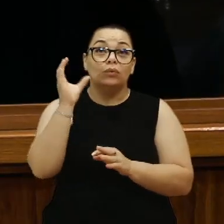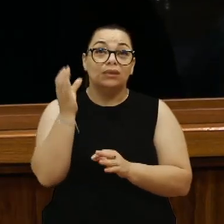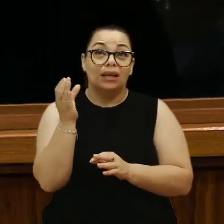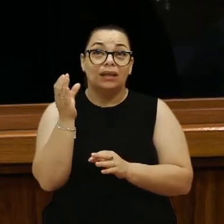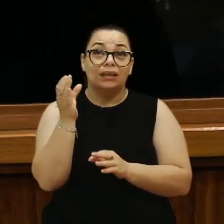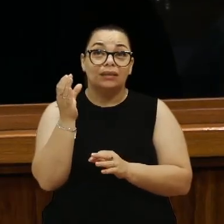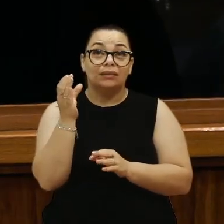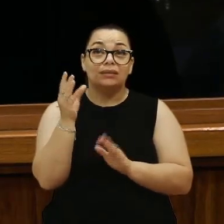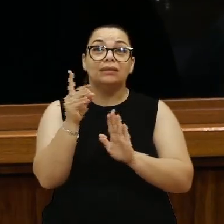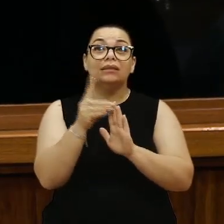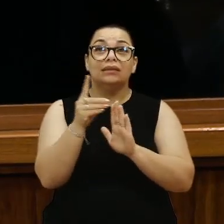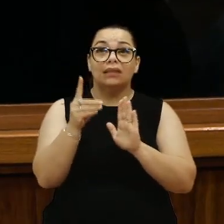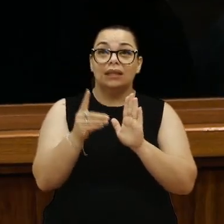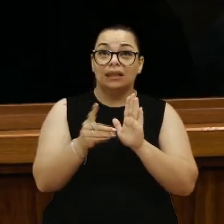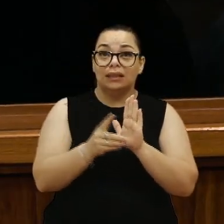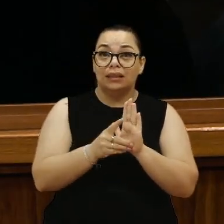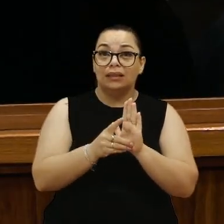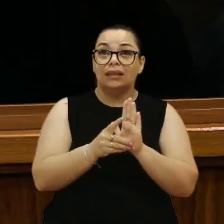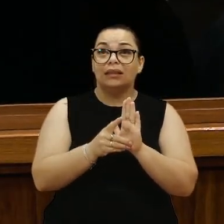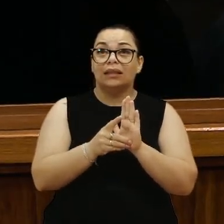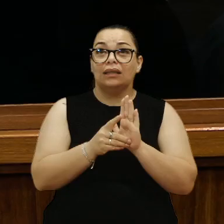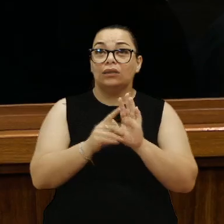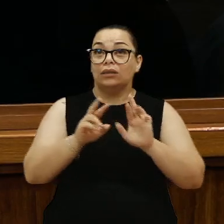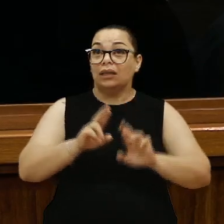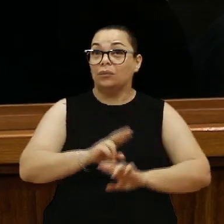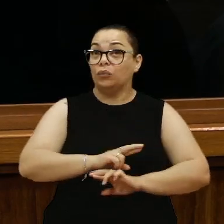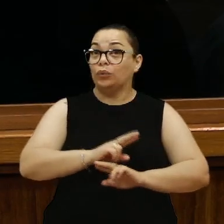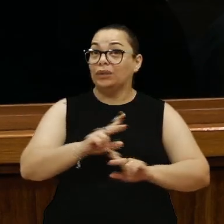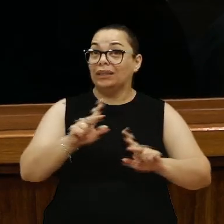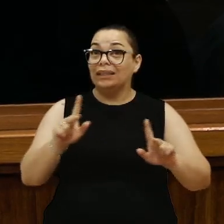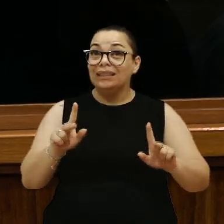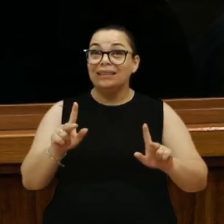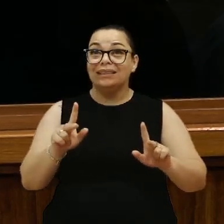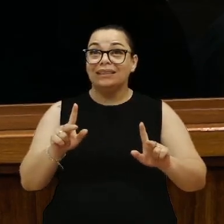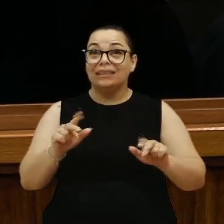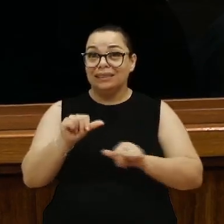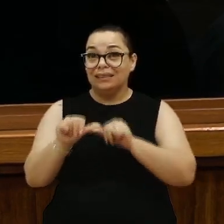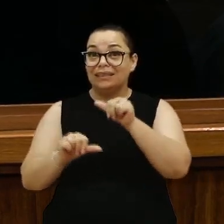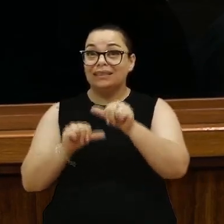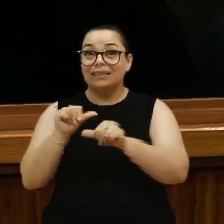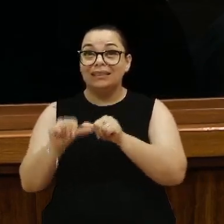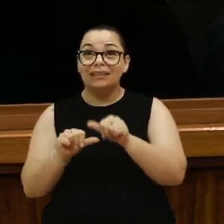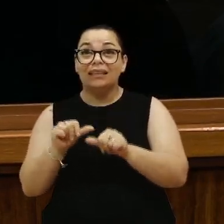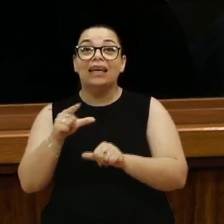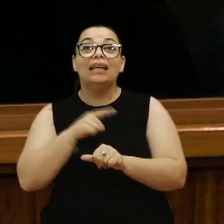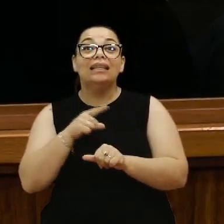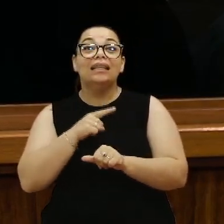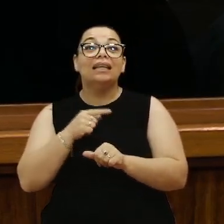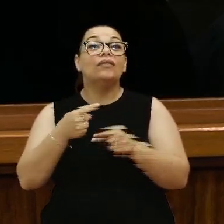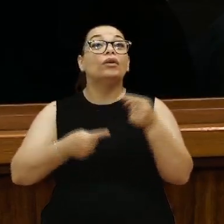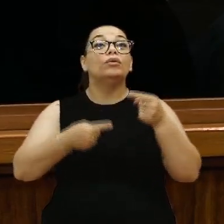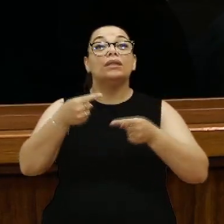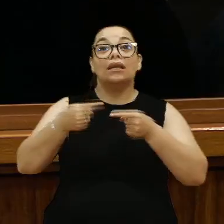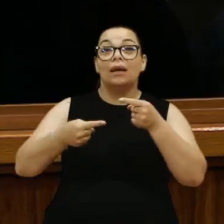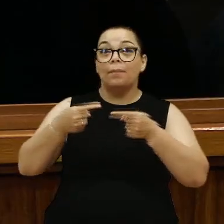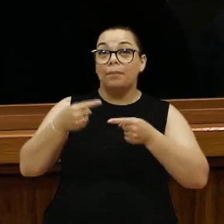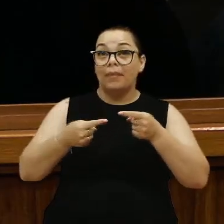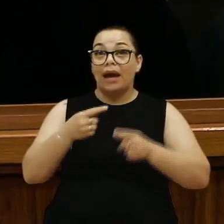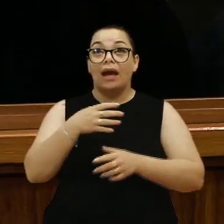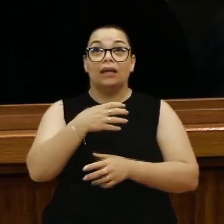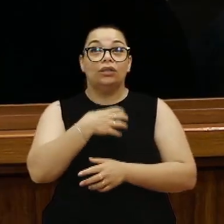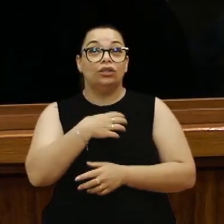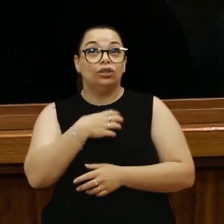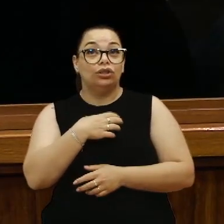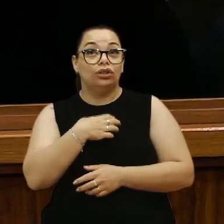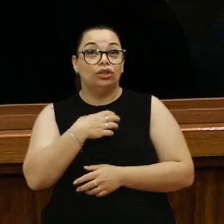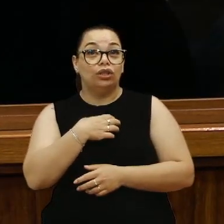este decreto, essas mudanças, teria que haver esse debate de forma